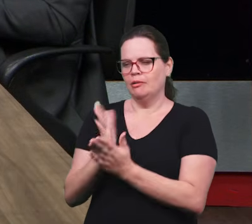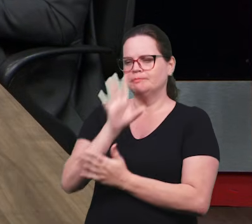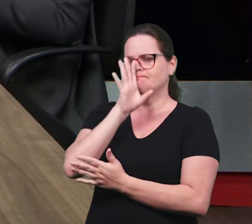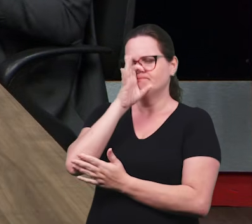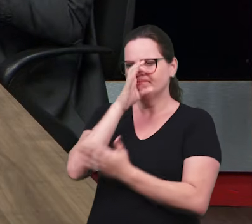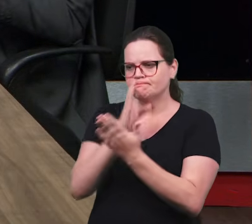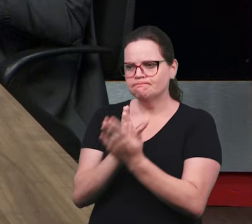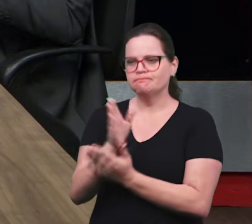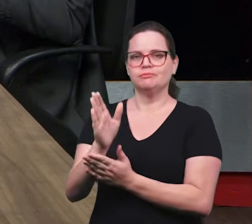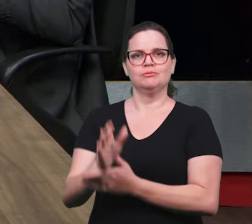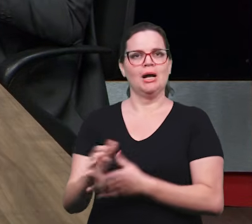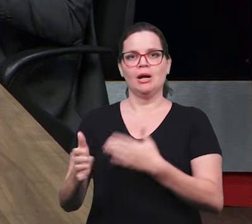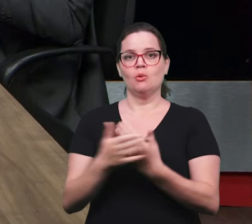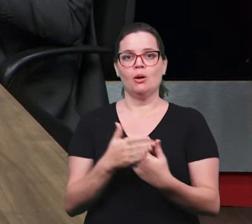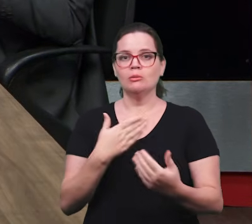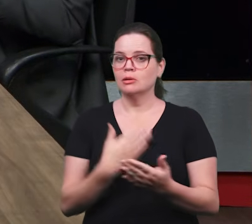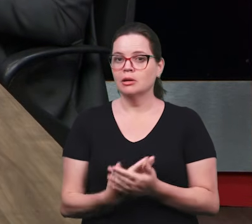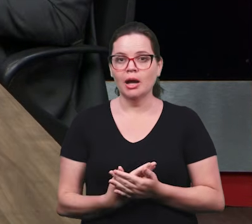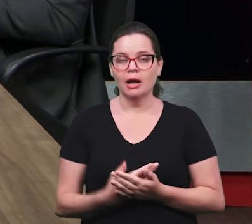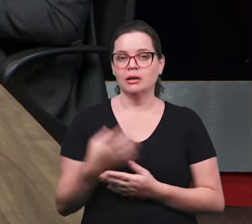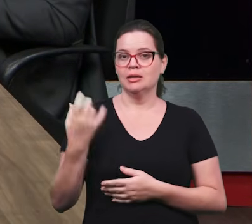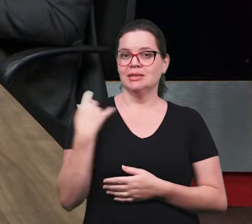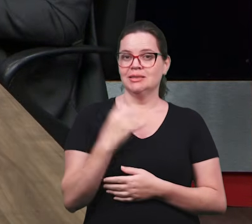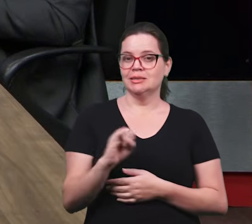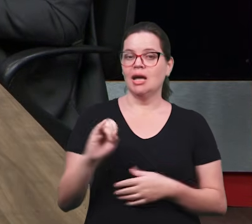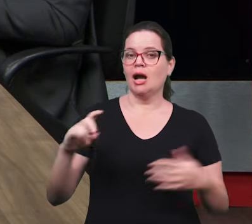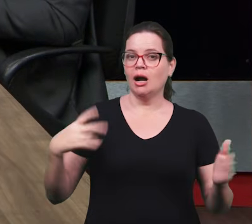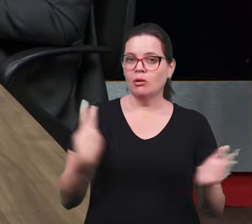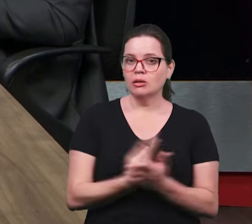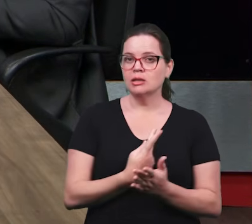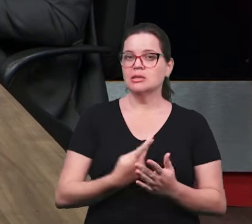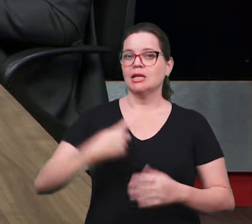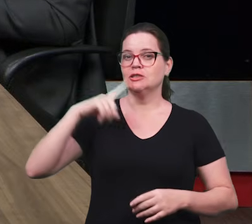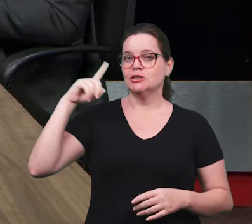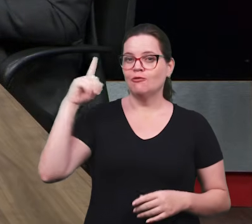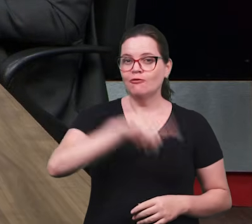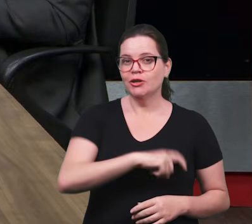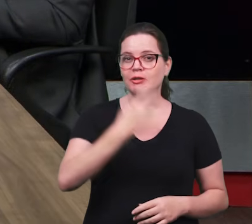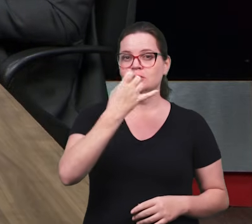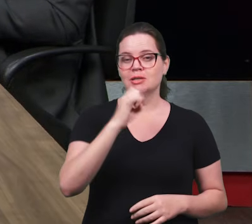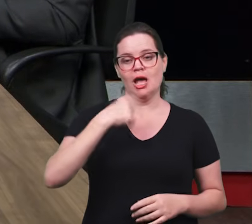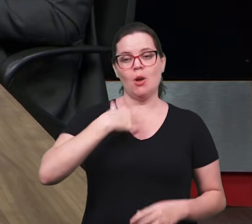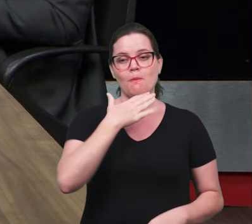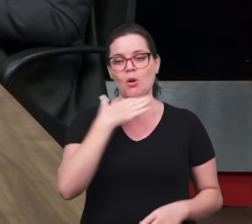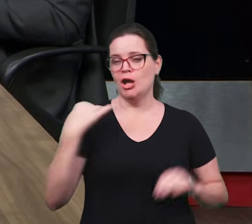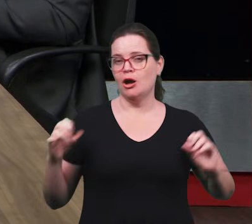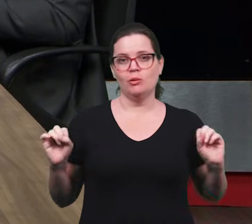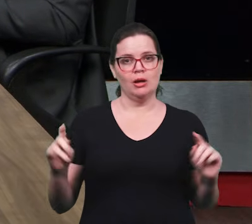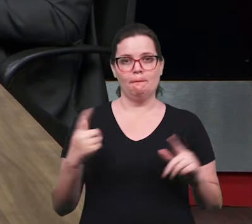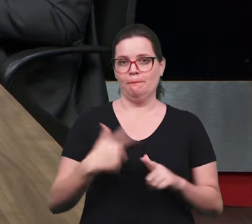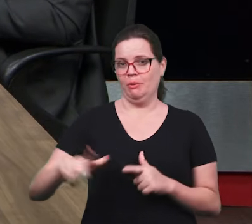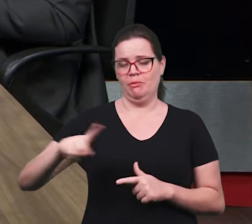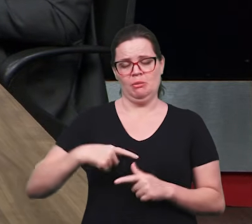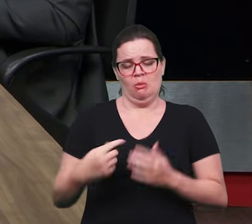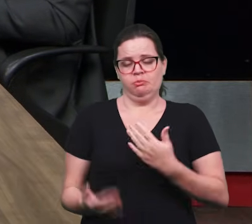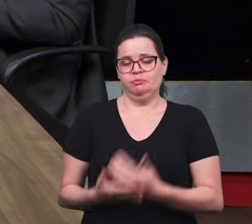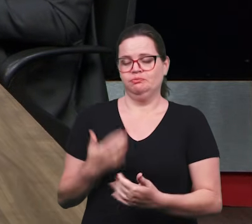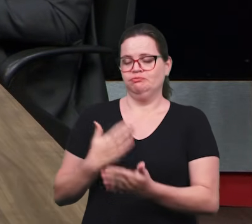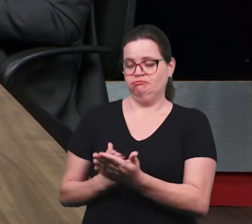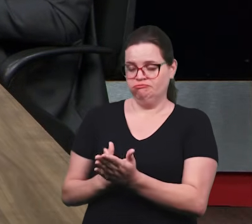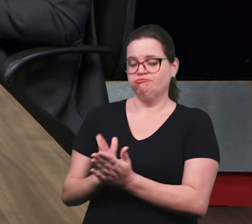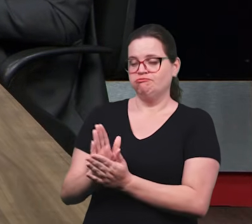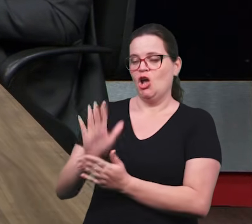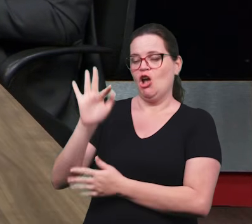anterior que é qualquer circunstância mesmo, até mesmo aquela que se refere à própria morte física. Mas o servo que